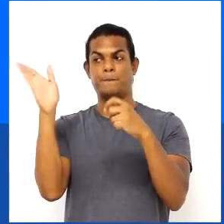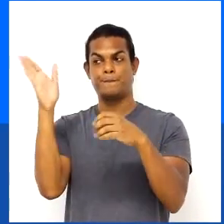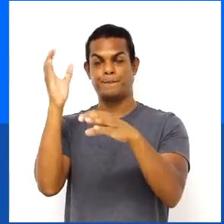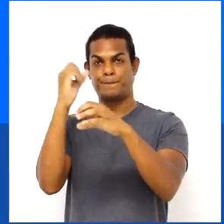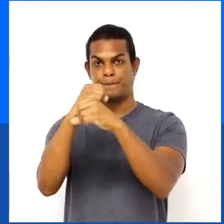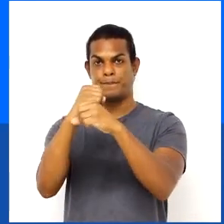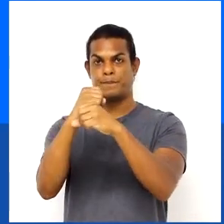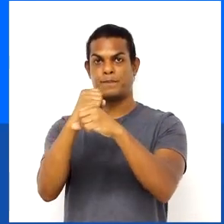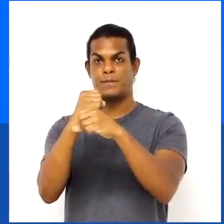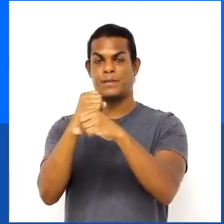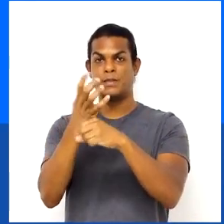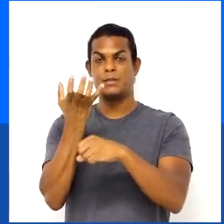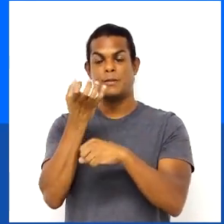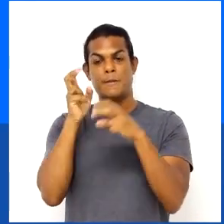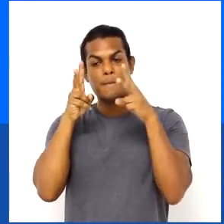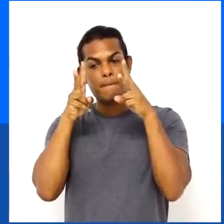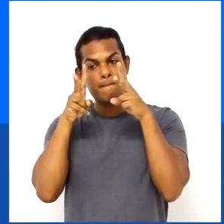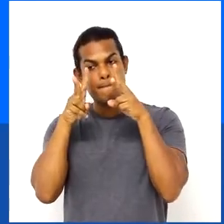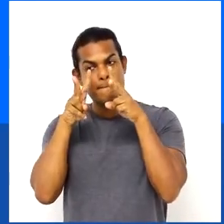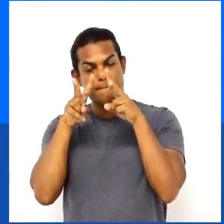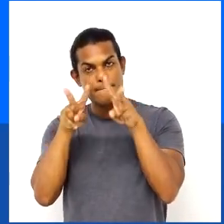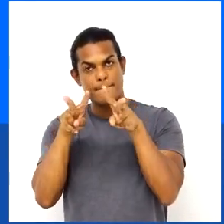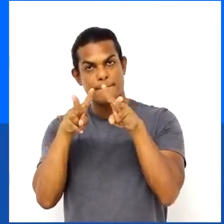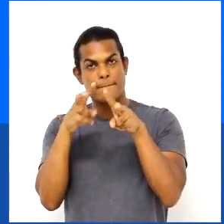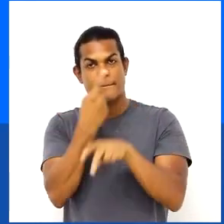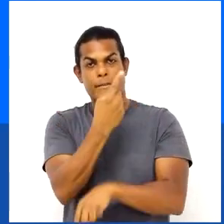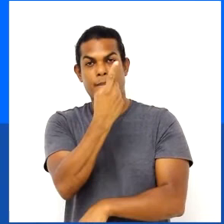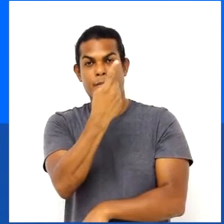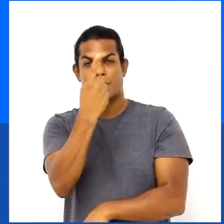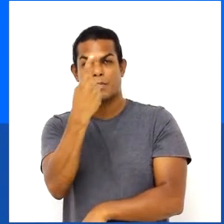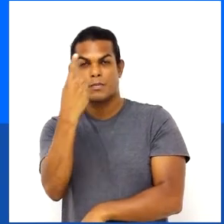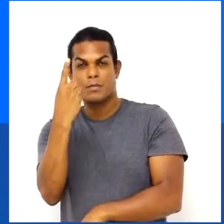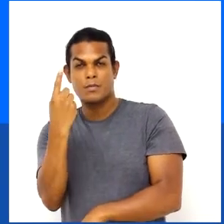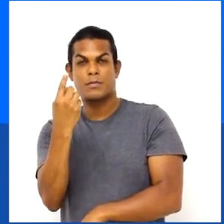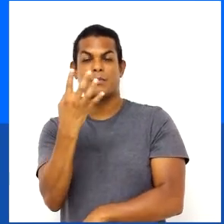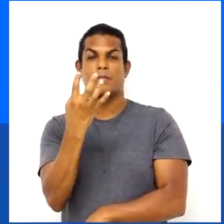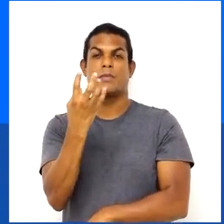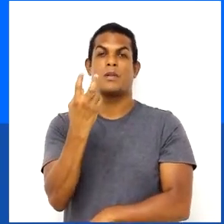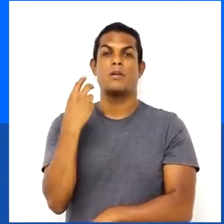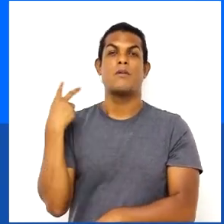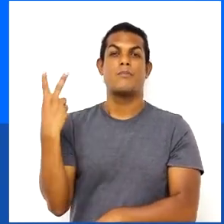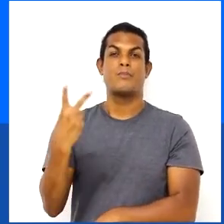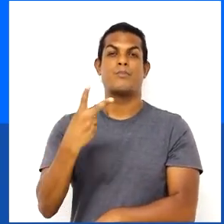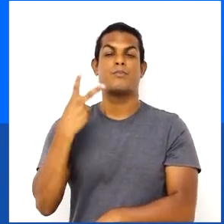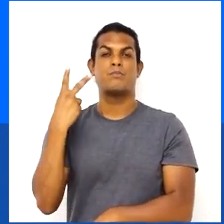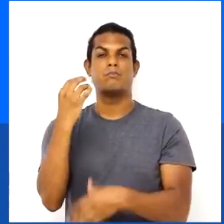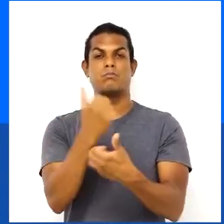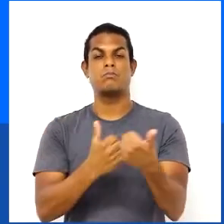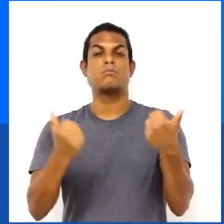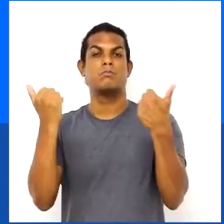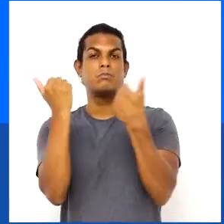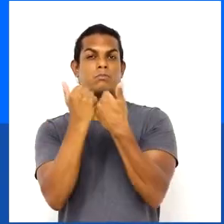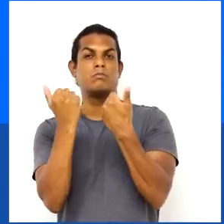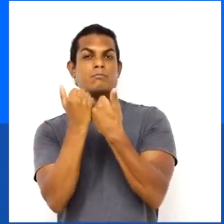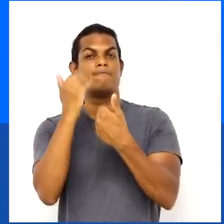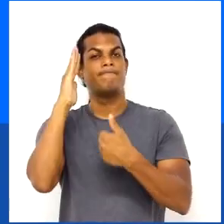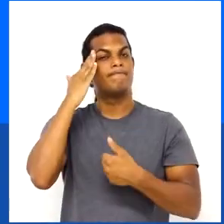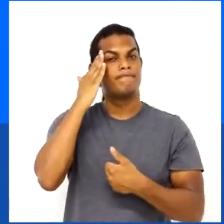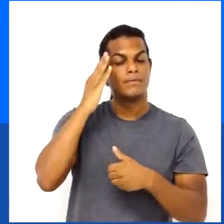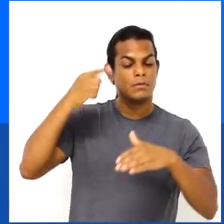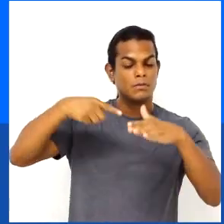cálculos, gostaria que observasse cada valor substituído, no sentido de entender melhor a fórmula.